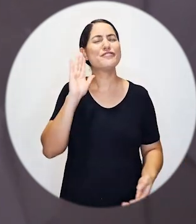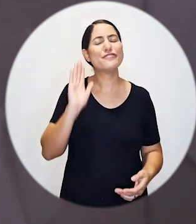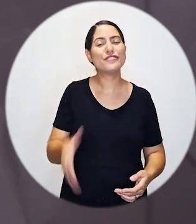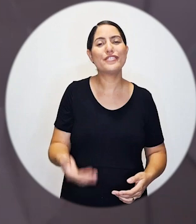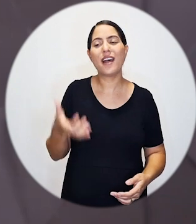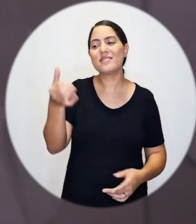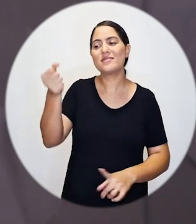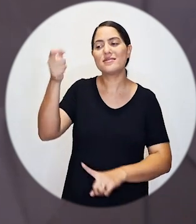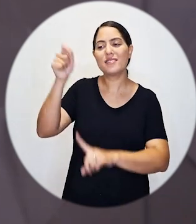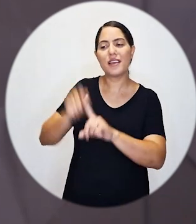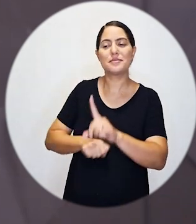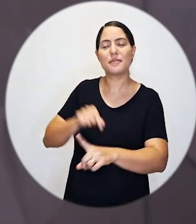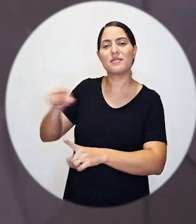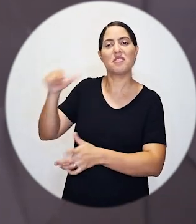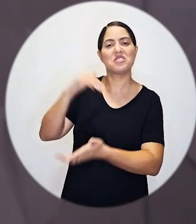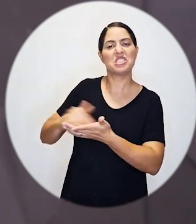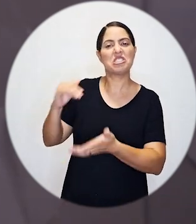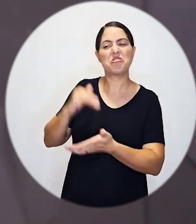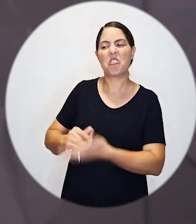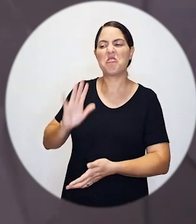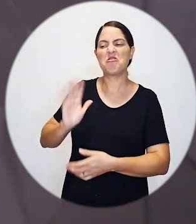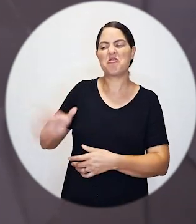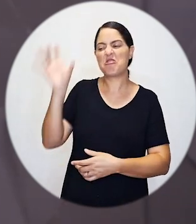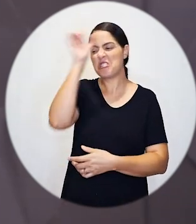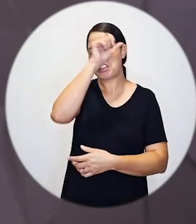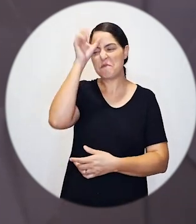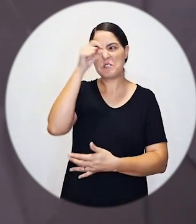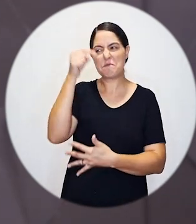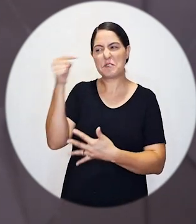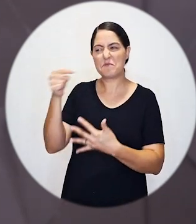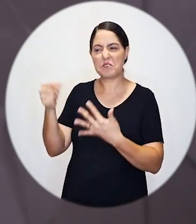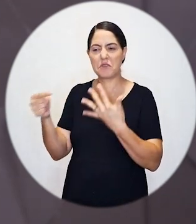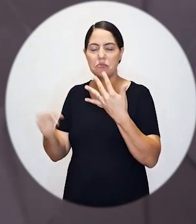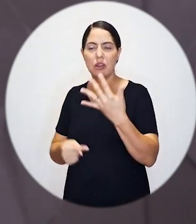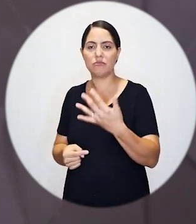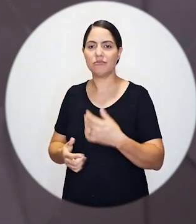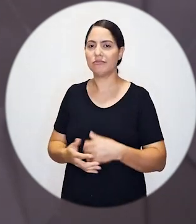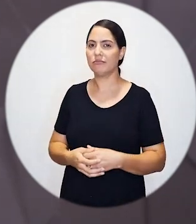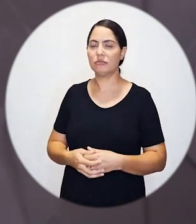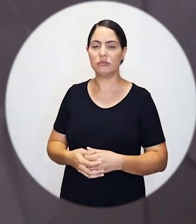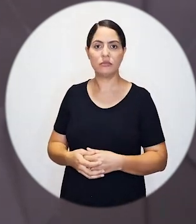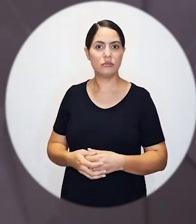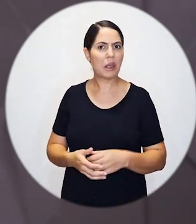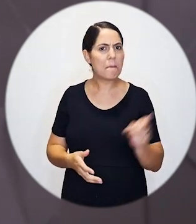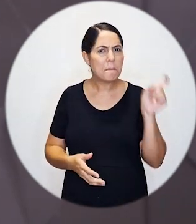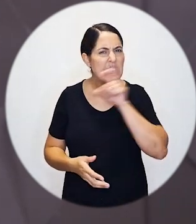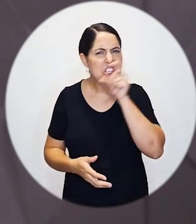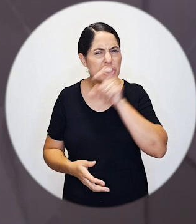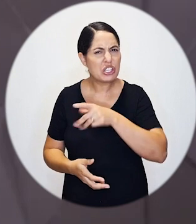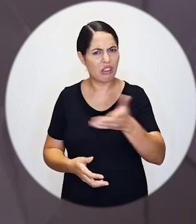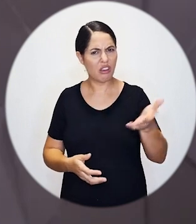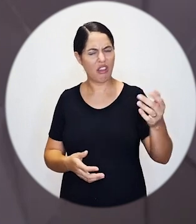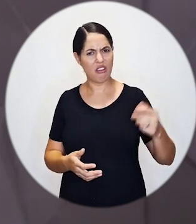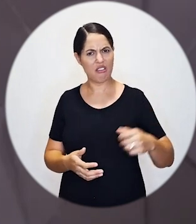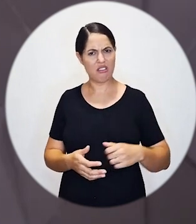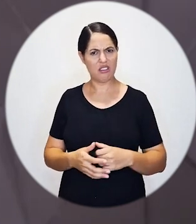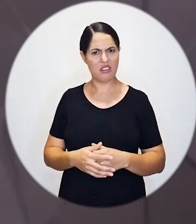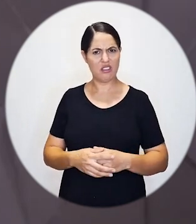Já estou lá naquele escritório tem 6 meses, aprendi o que tinha para aprender. Não há nada mais